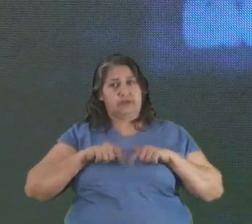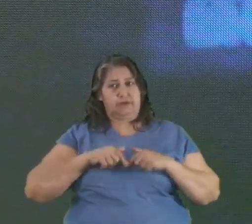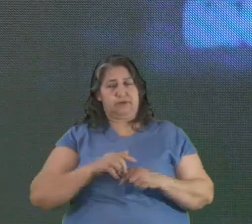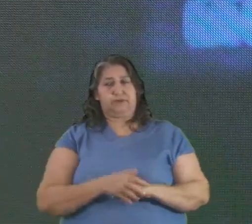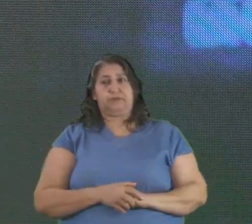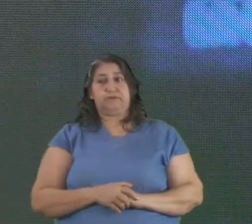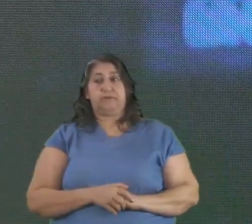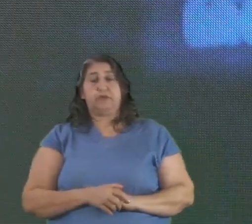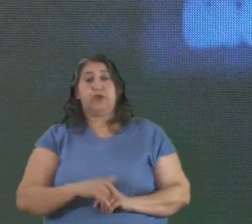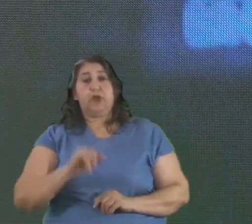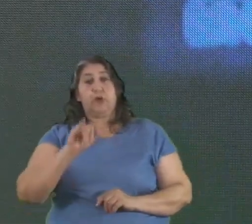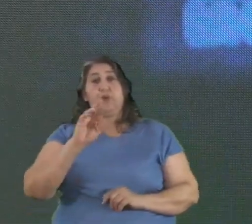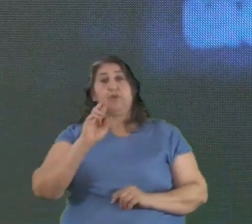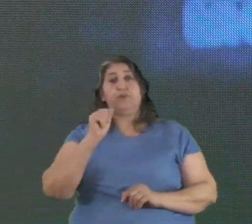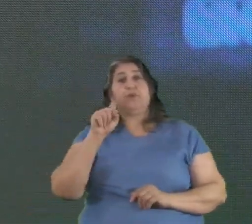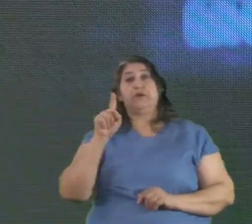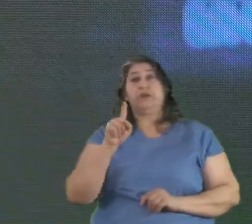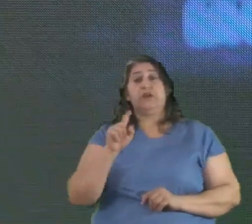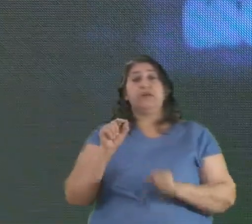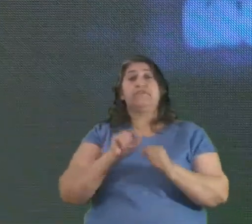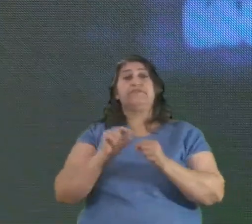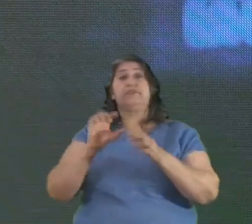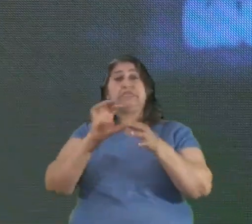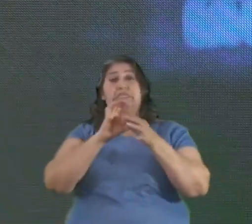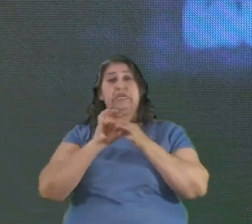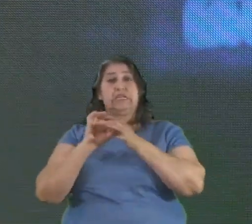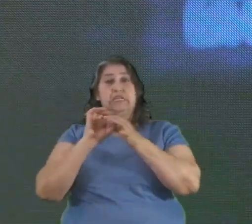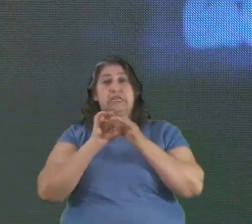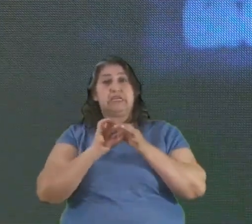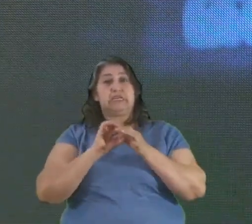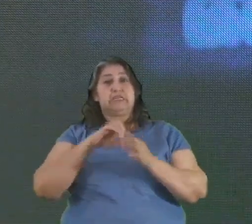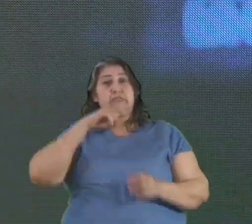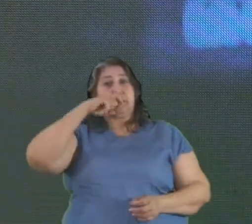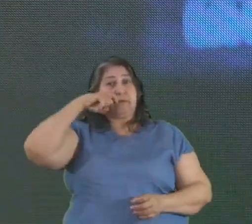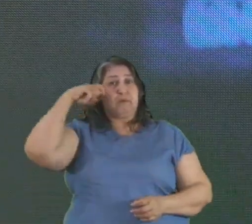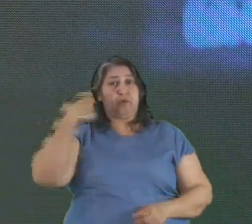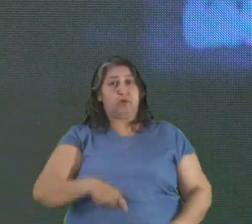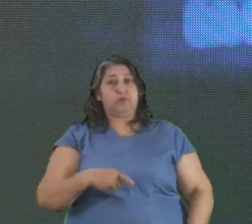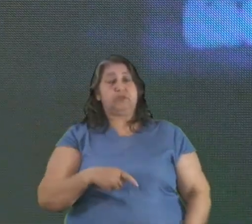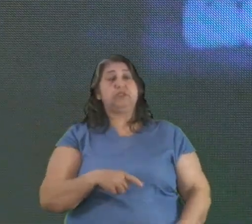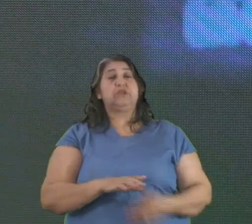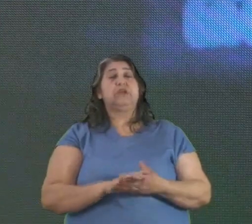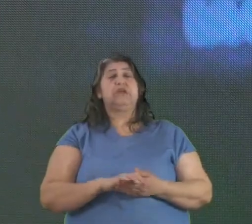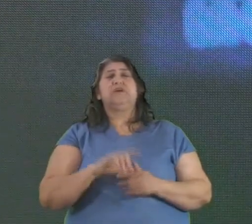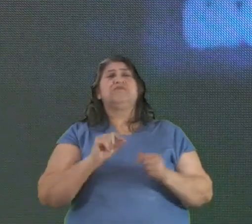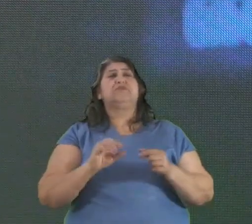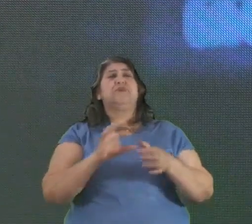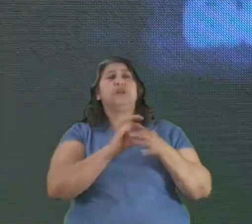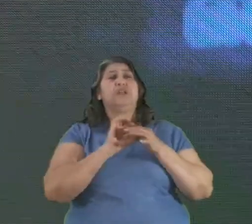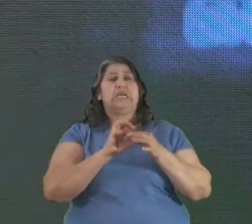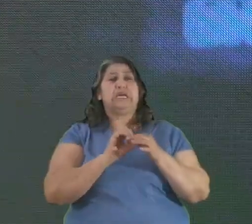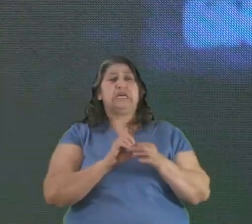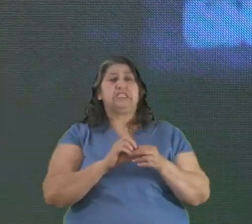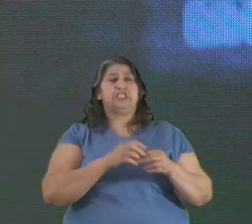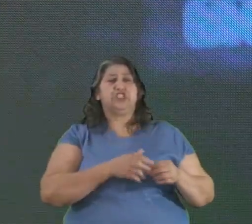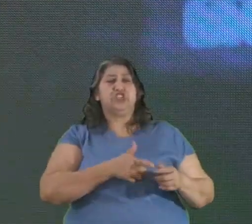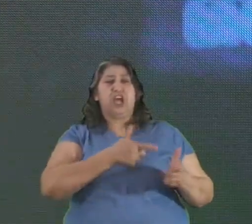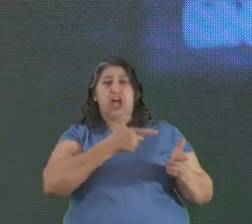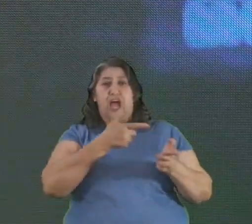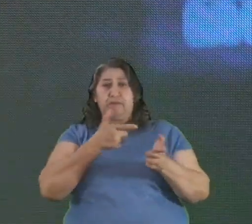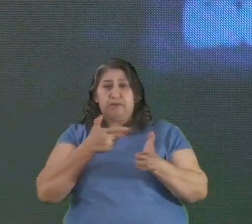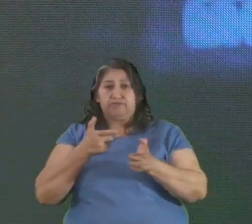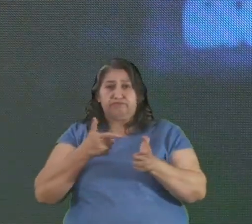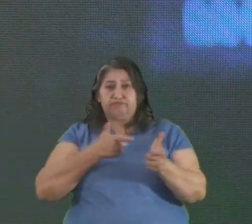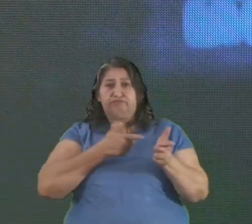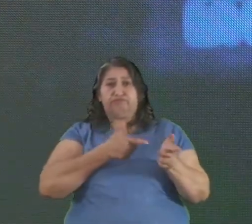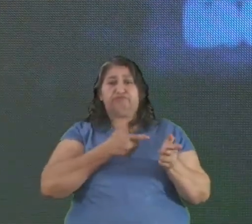Recentemente, o Irã fez uma aliança com a Rússia, uma aliança de armamentos, uma aliança